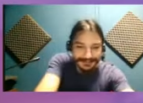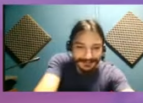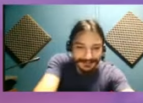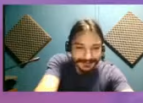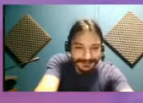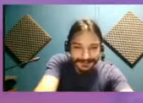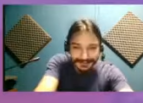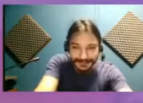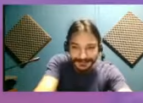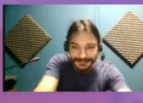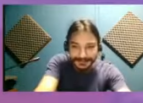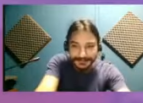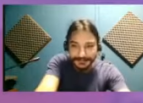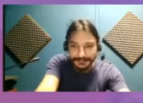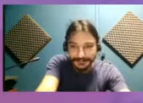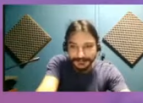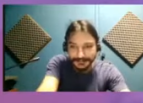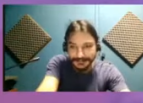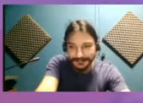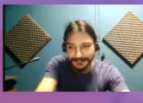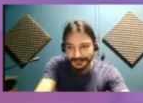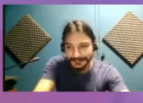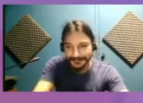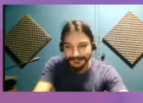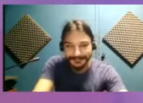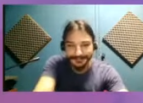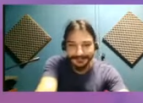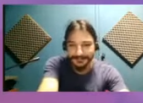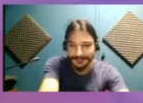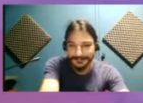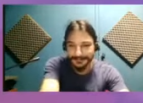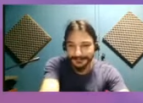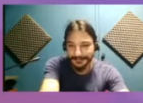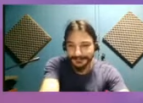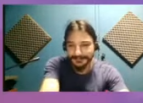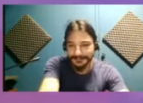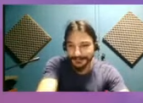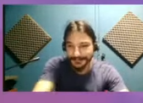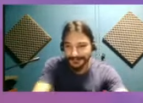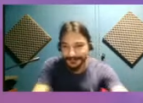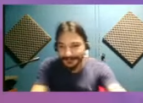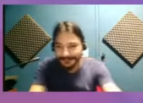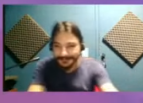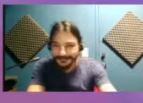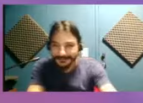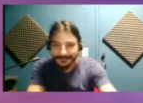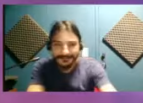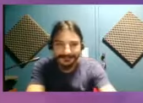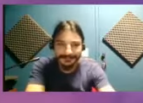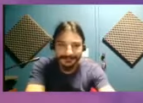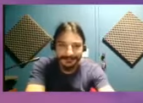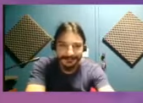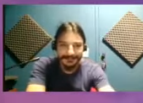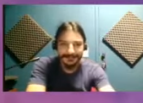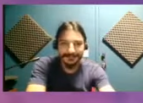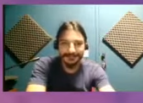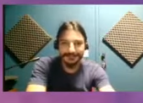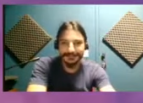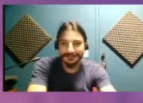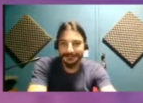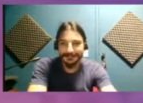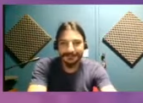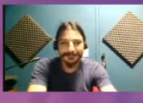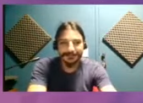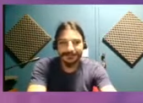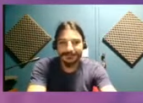Jaraguá do Sul retiraram a exigência da da vacinação contra covid para crianças e adolescentes matriculados nas redes municipais